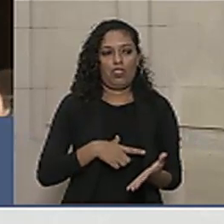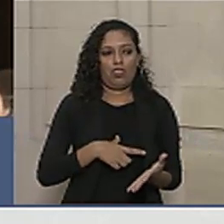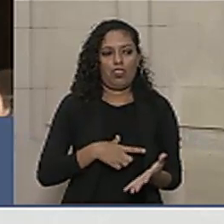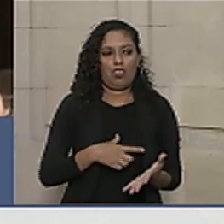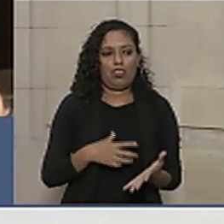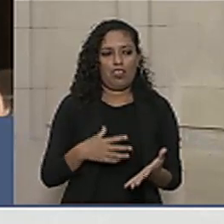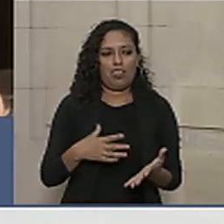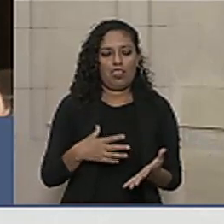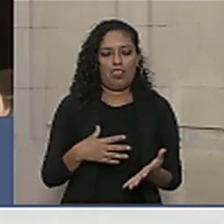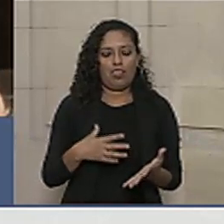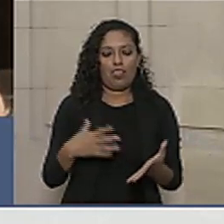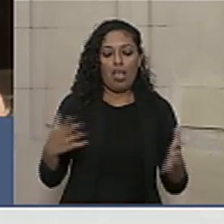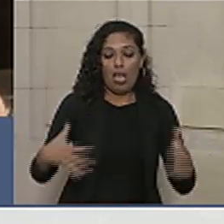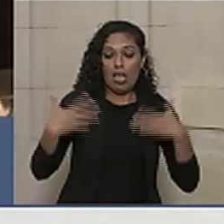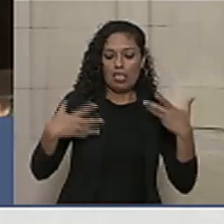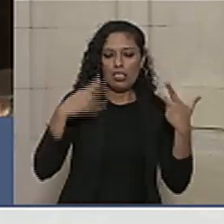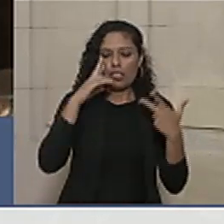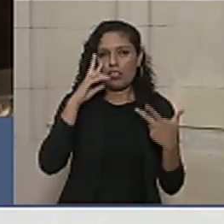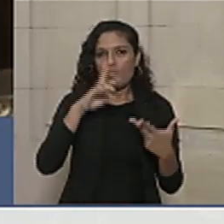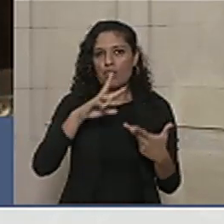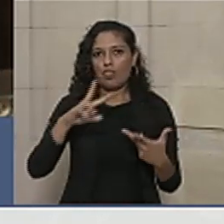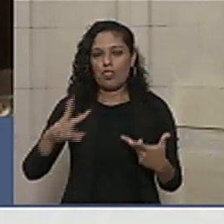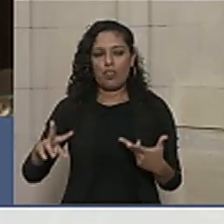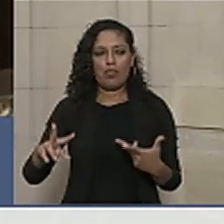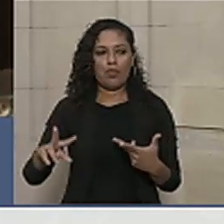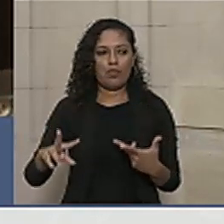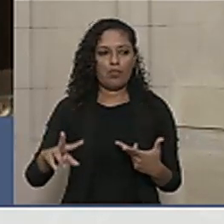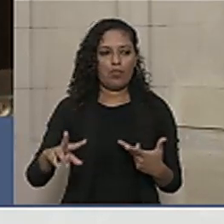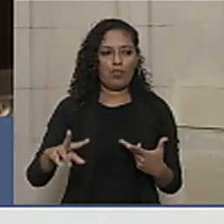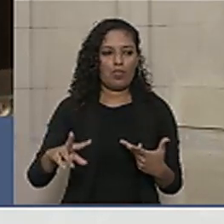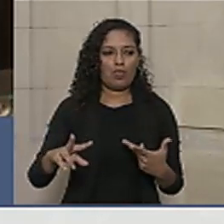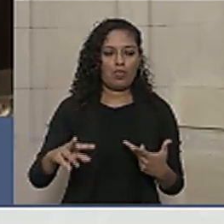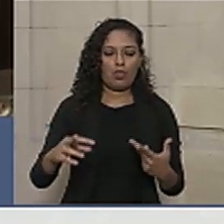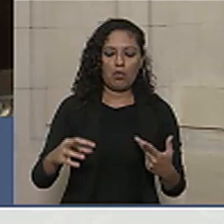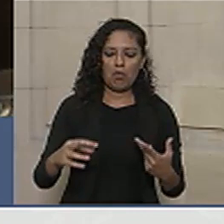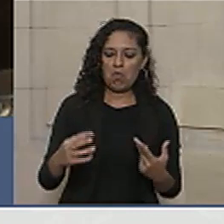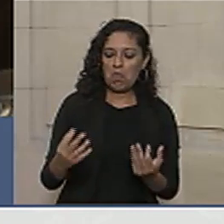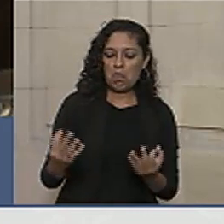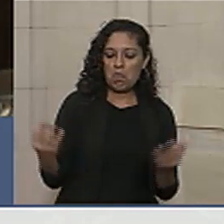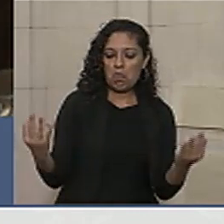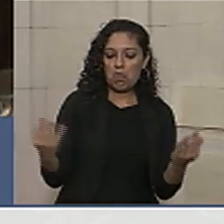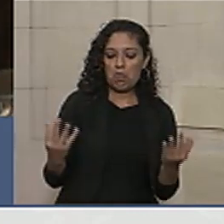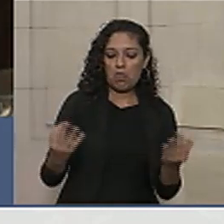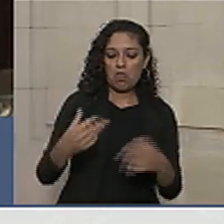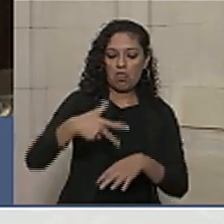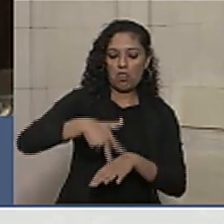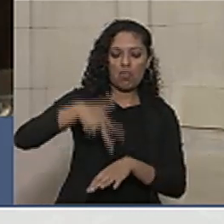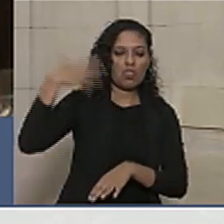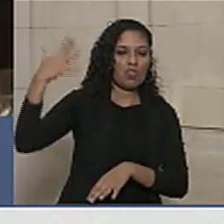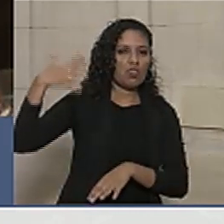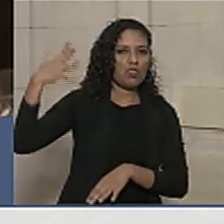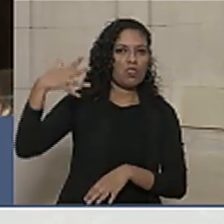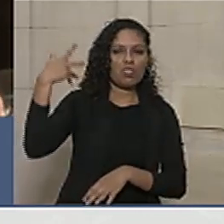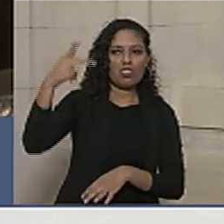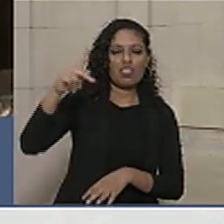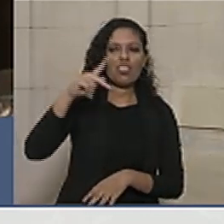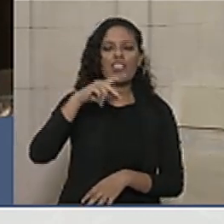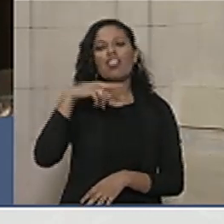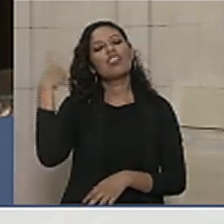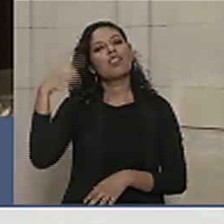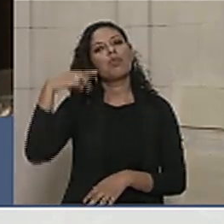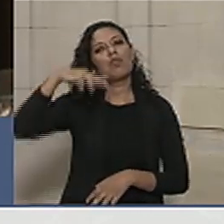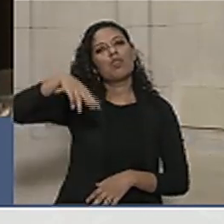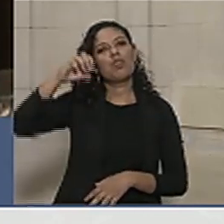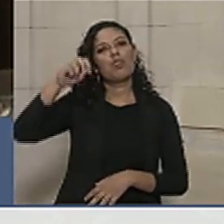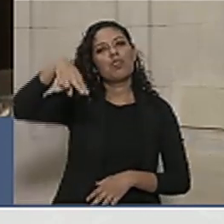de assistir o magnífico discurso da deputada Mônica